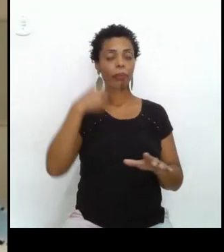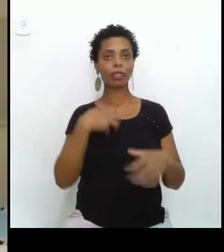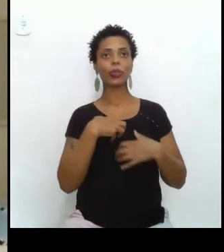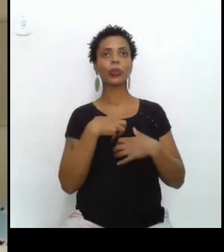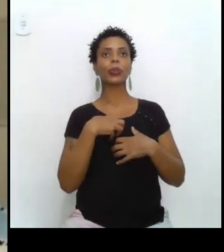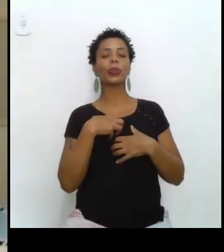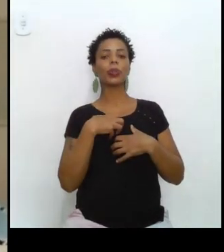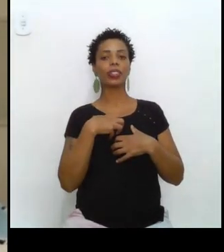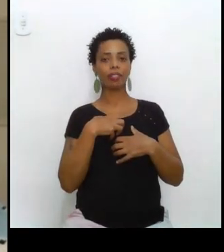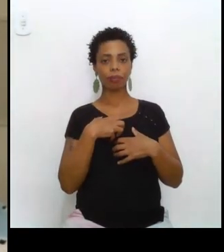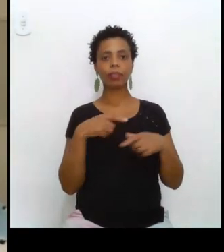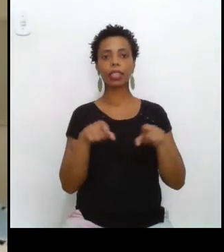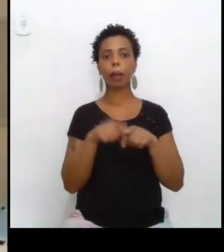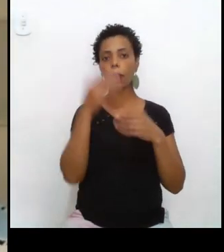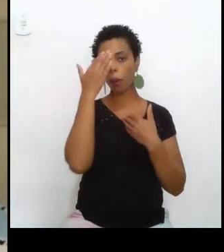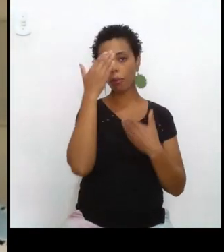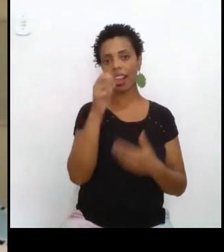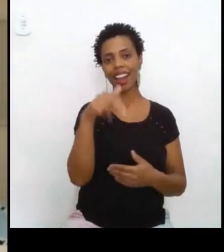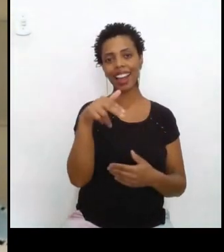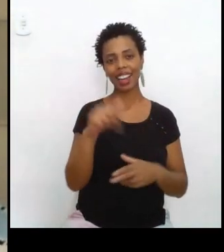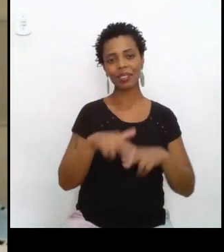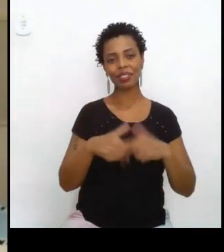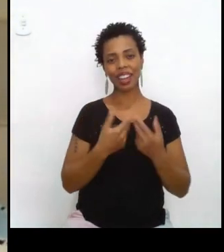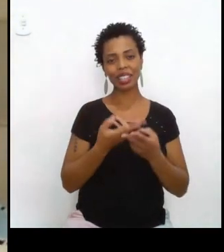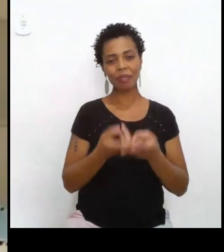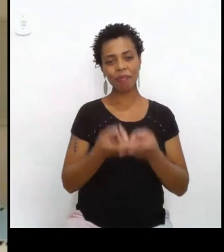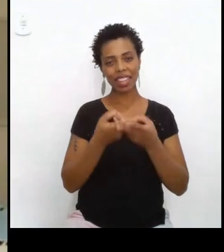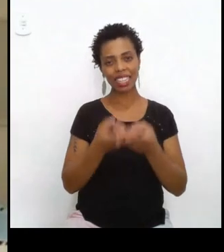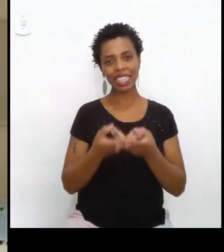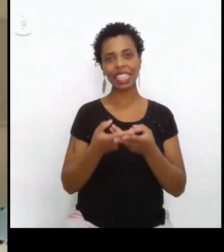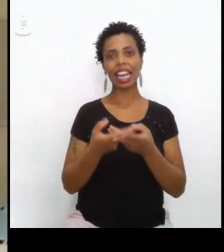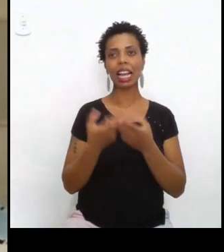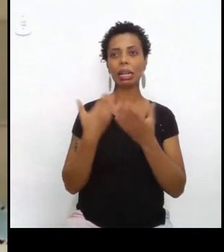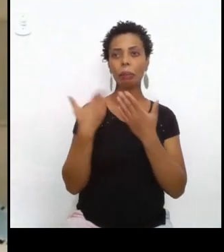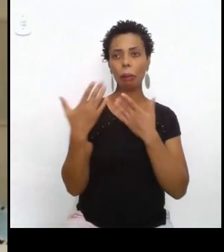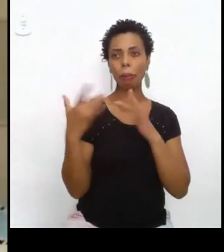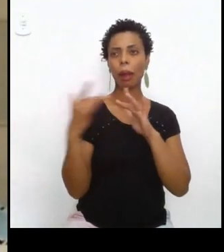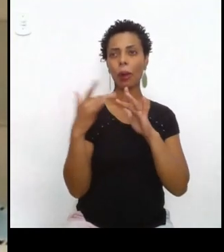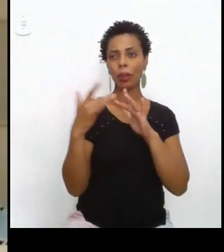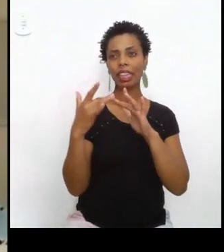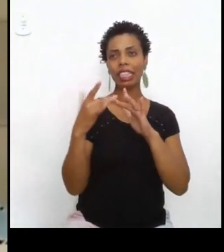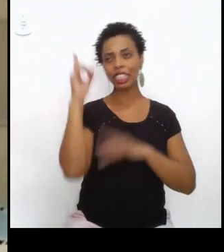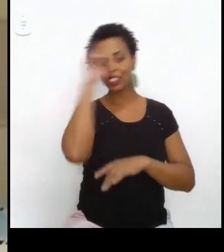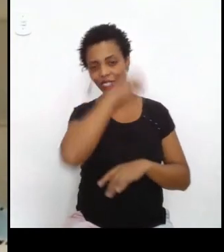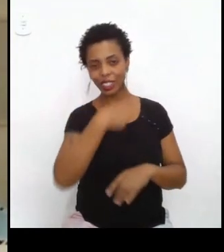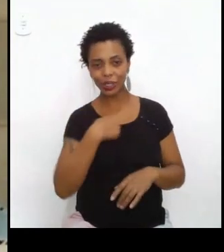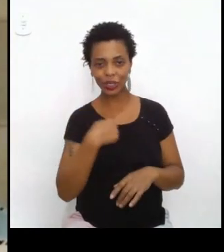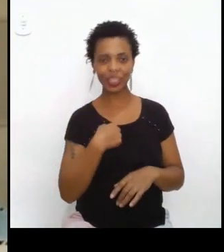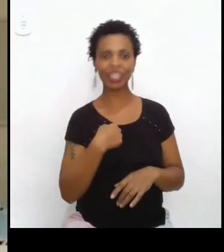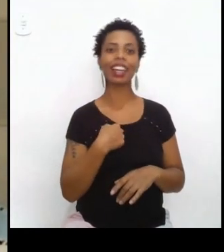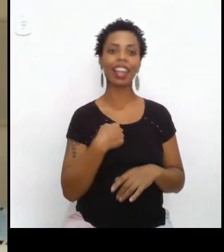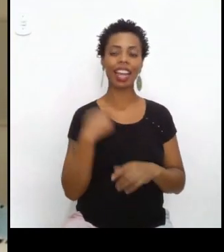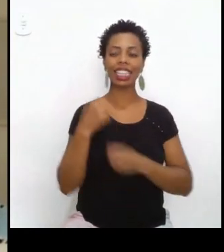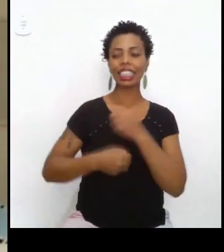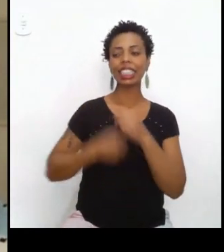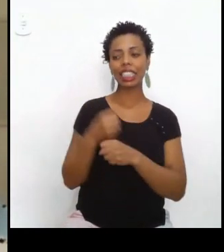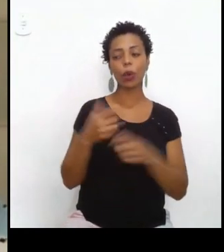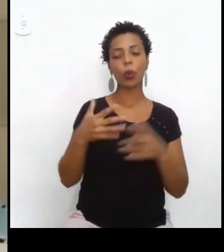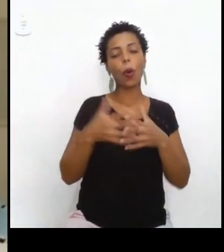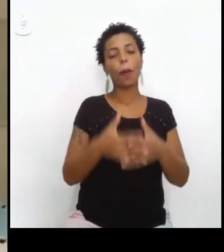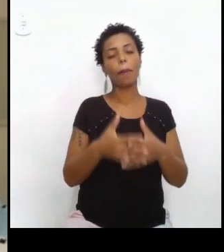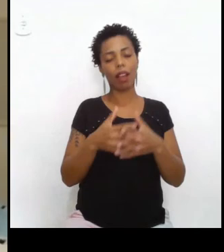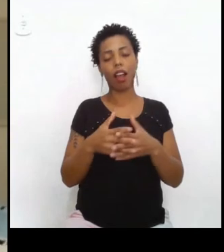agradecer a Anna pela paciência também pela insistência nos contatos eu tenho que se do ano complexo vamos